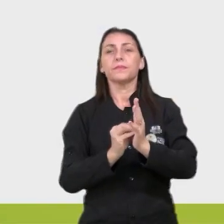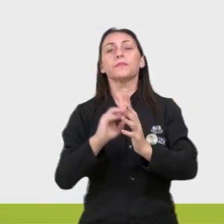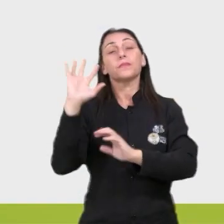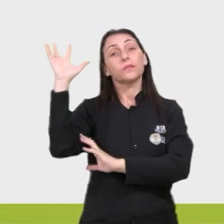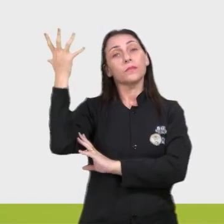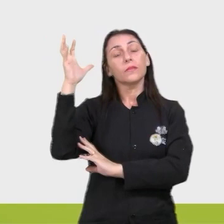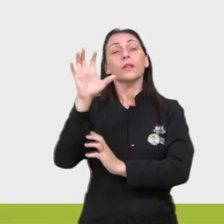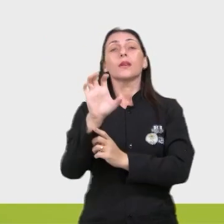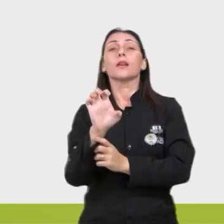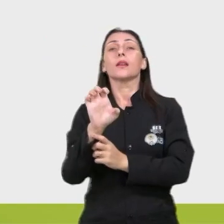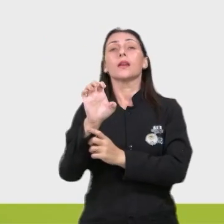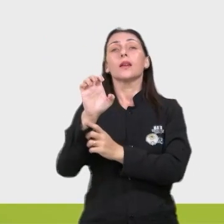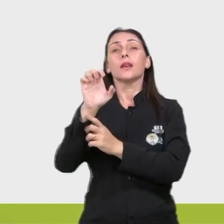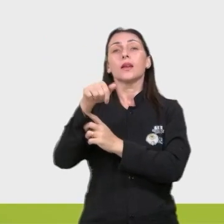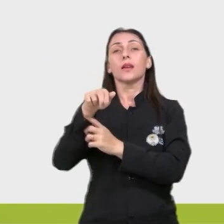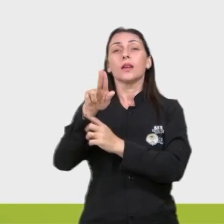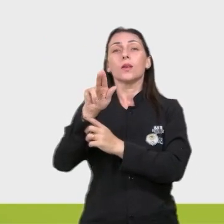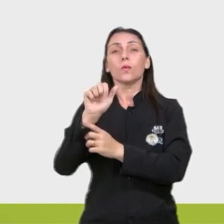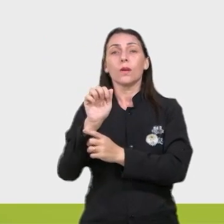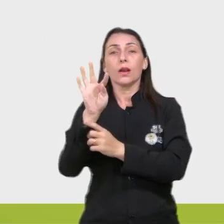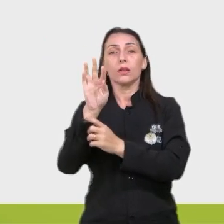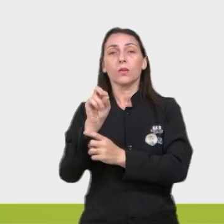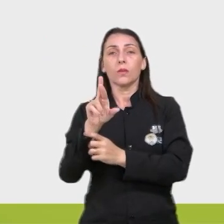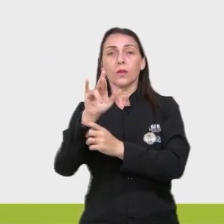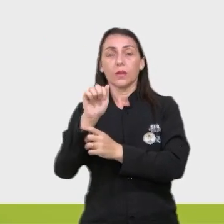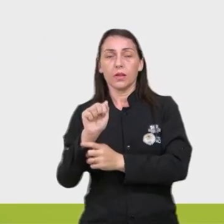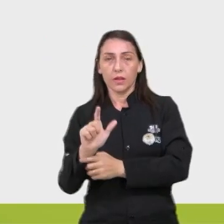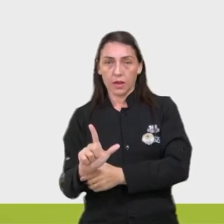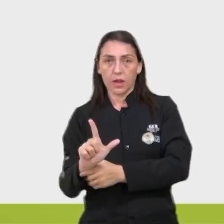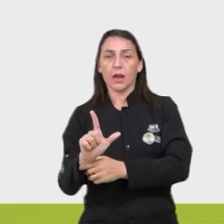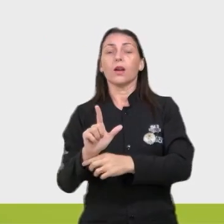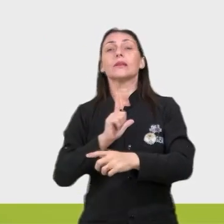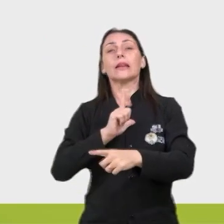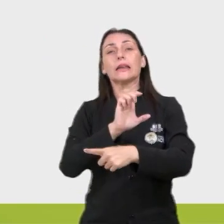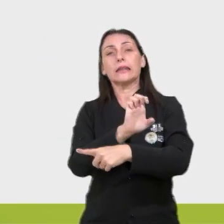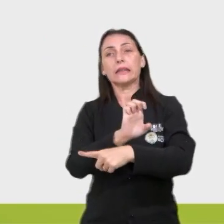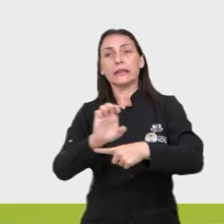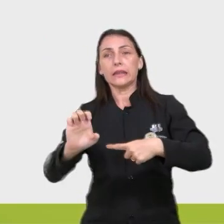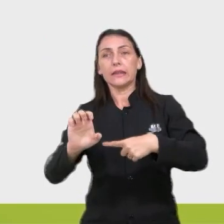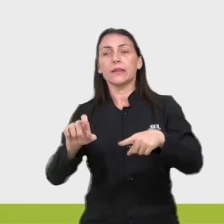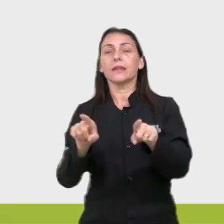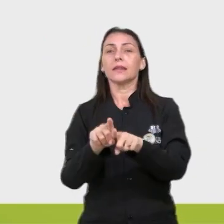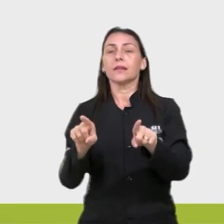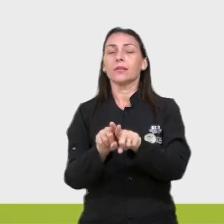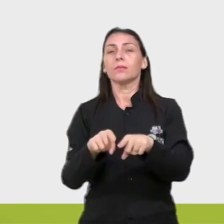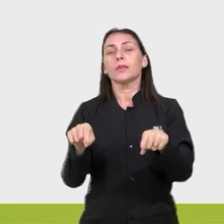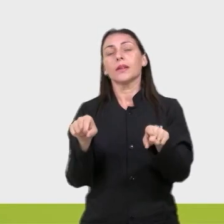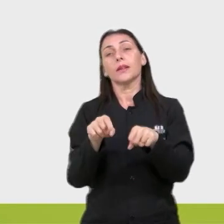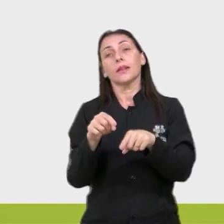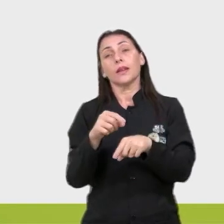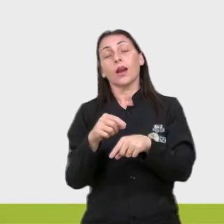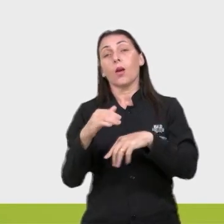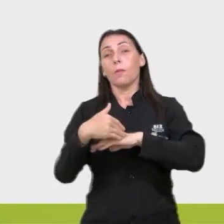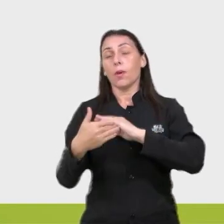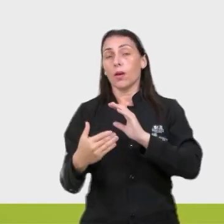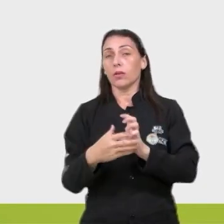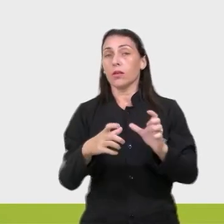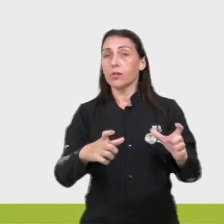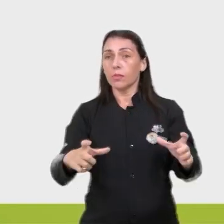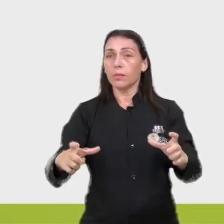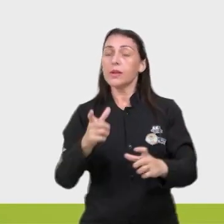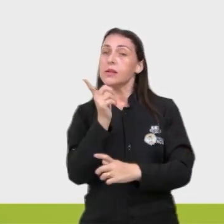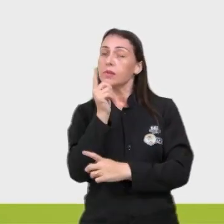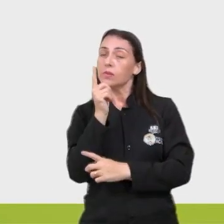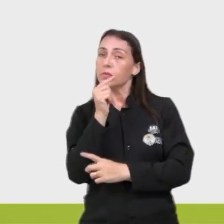clima daqui é equatorial, porque nós temos ali a proximidade da linha do Equador. Está aqui também a maior bacia hidrográfica